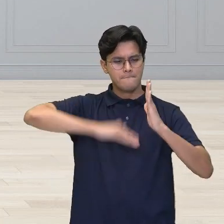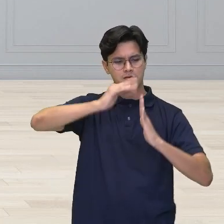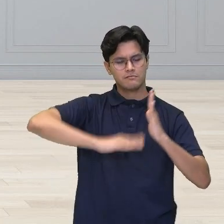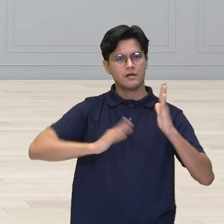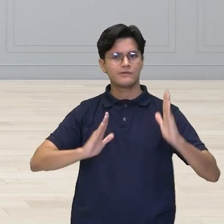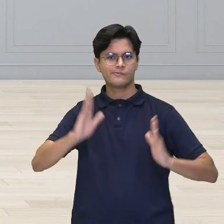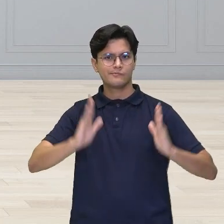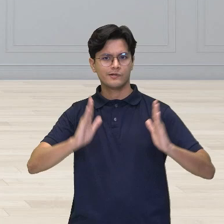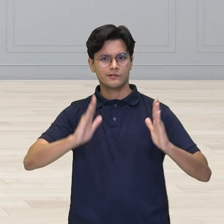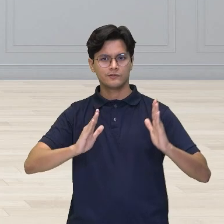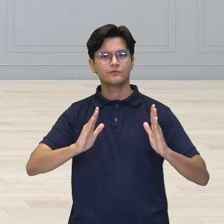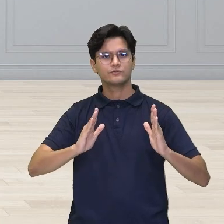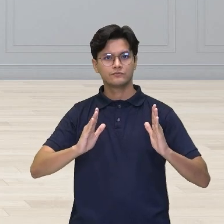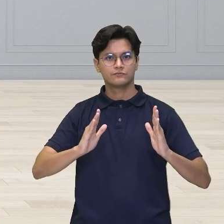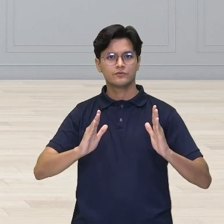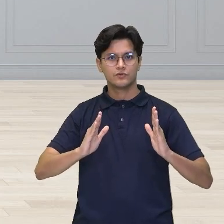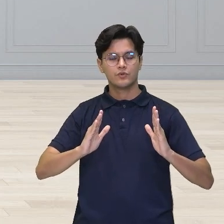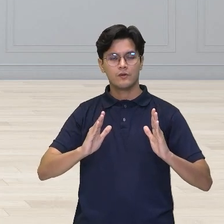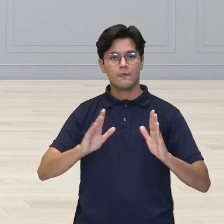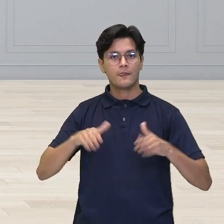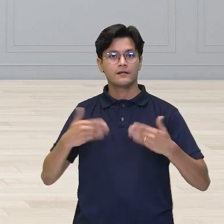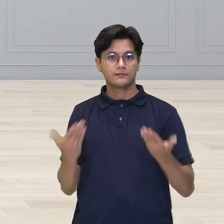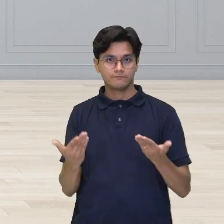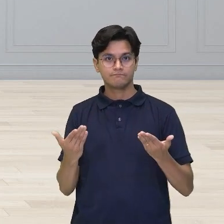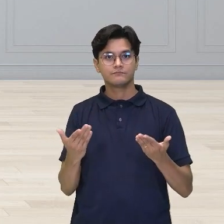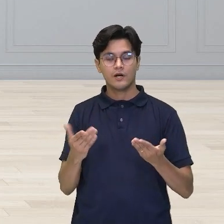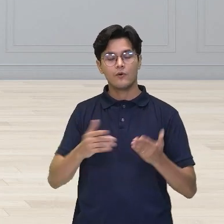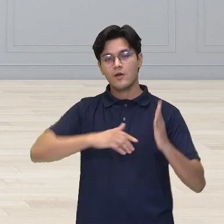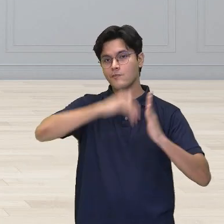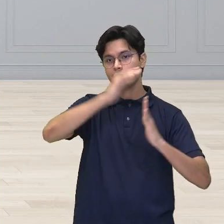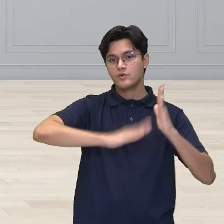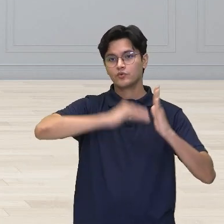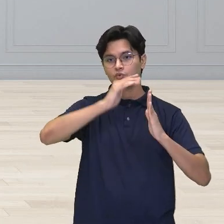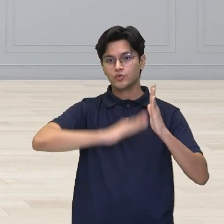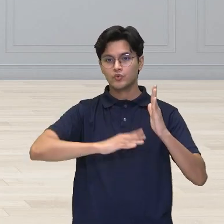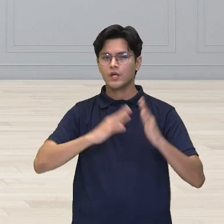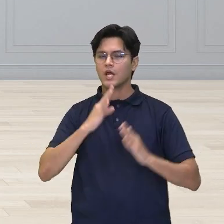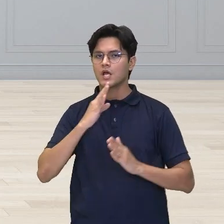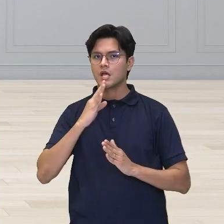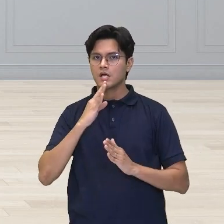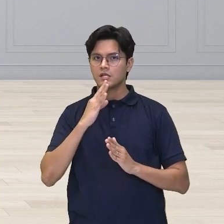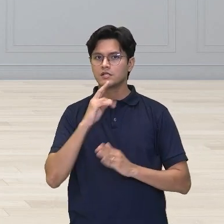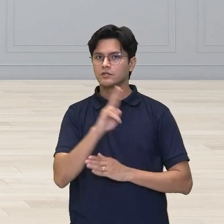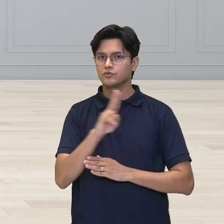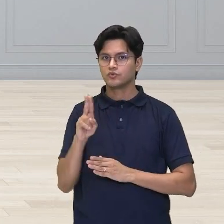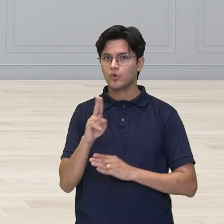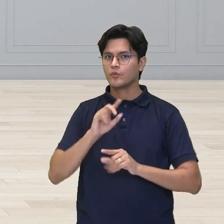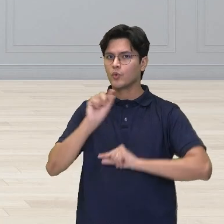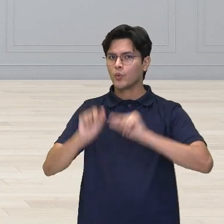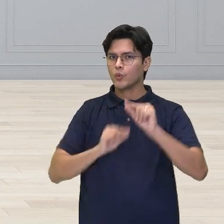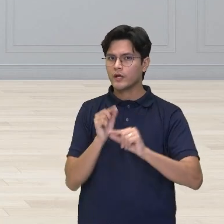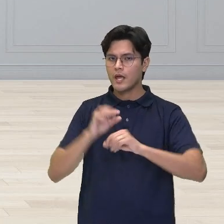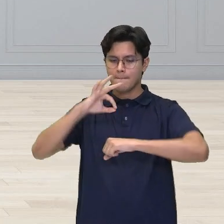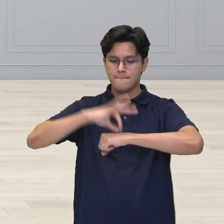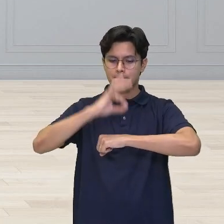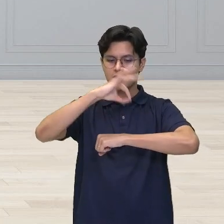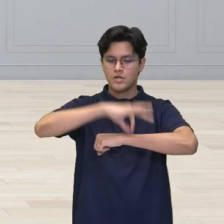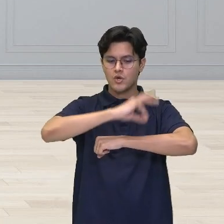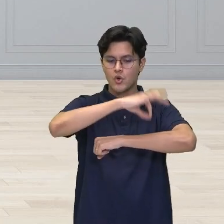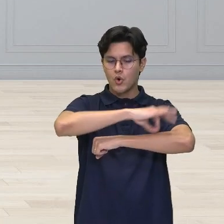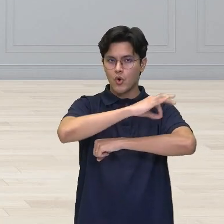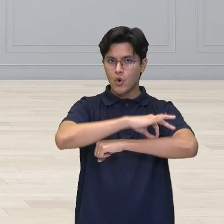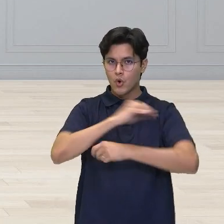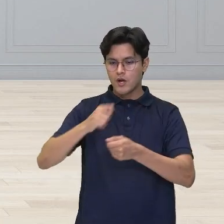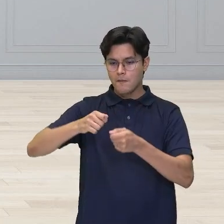tá? Esteban Murillo. Essa pintura aqui, ela é conhecida Um Menino Cheio de Piolhos e foi influenciado pela pobreza